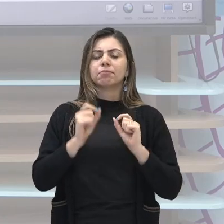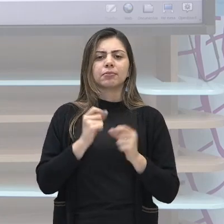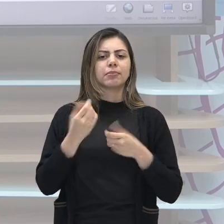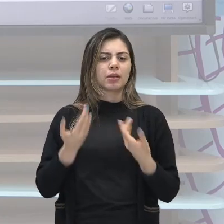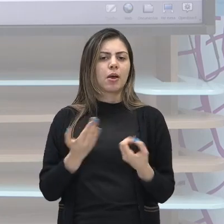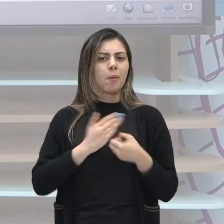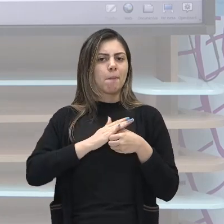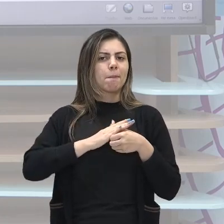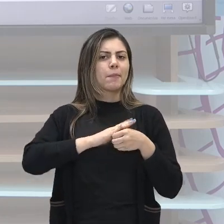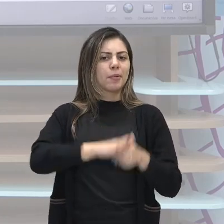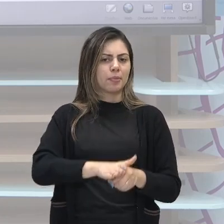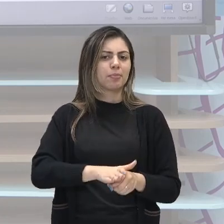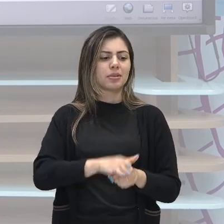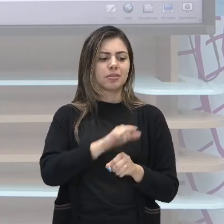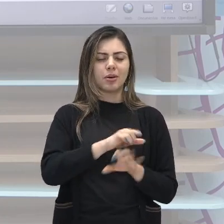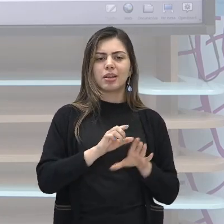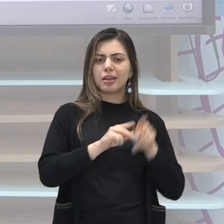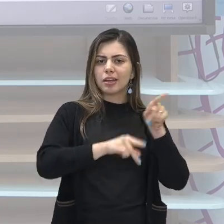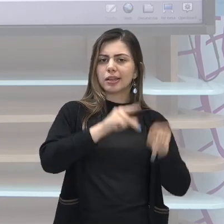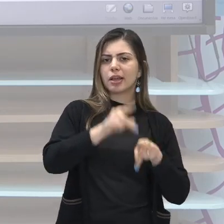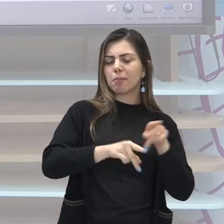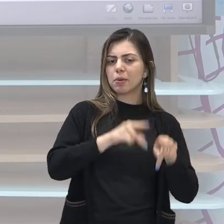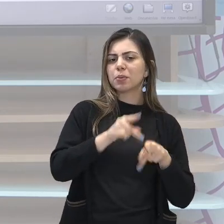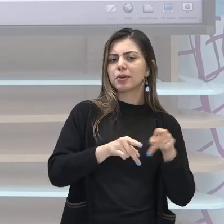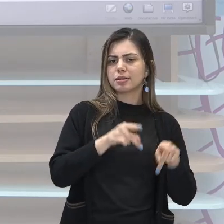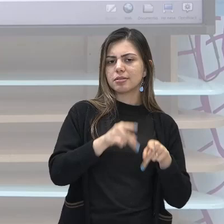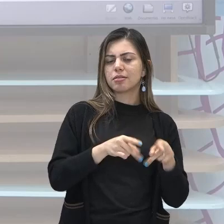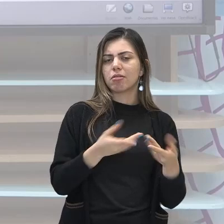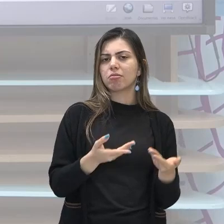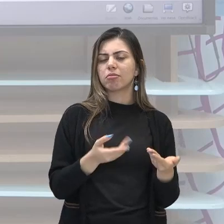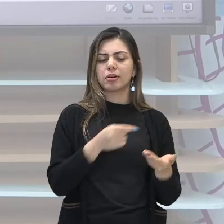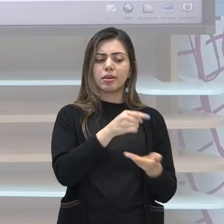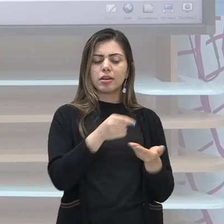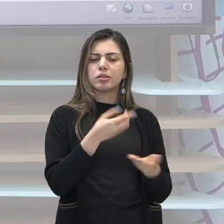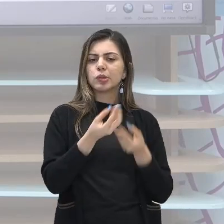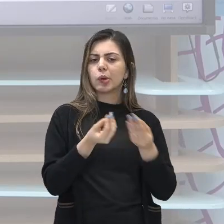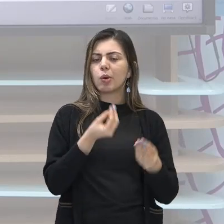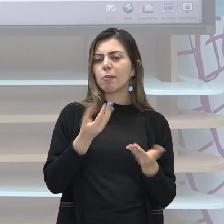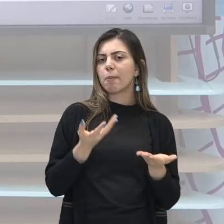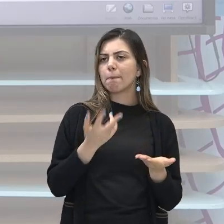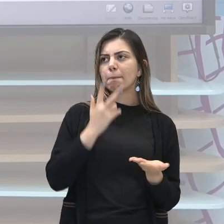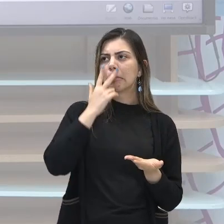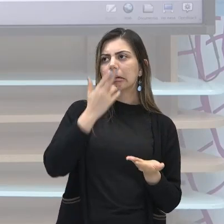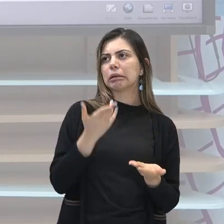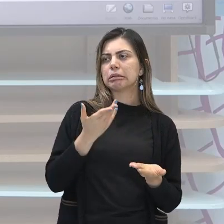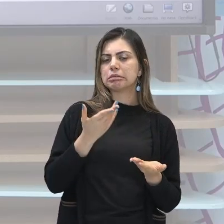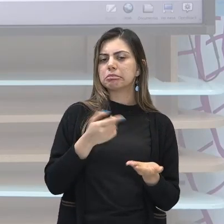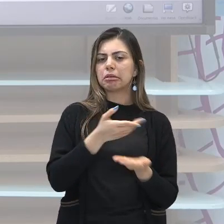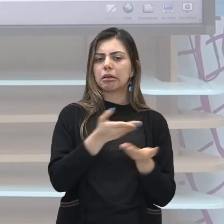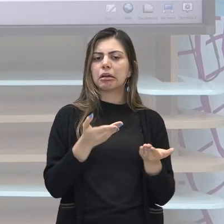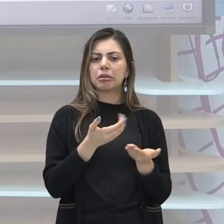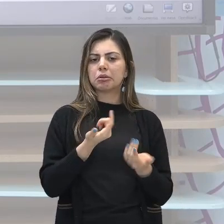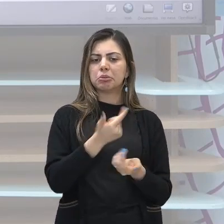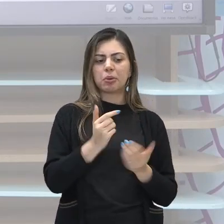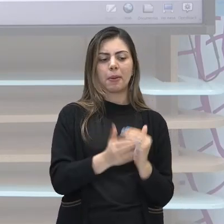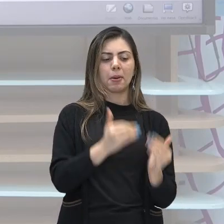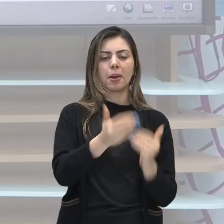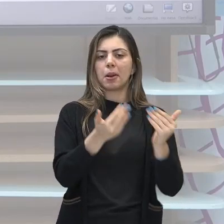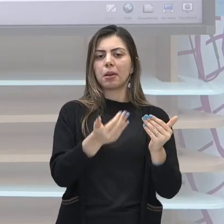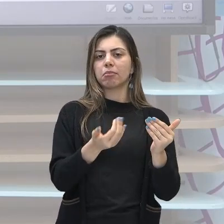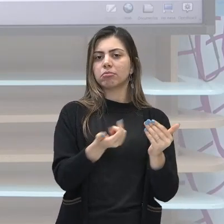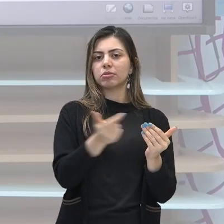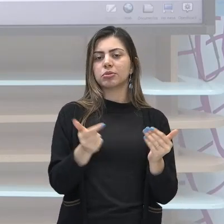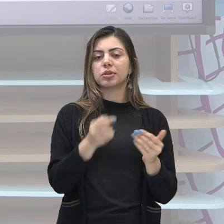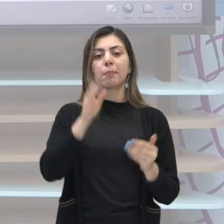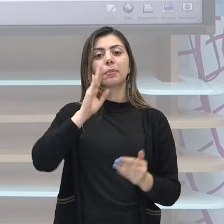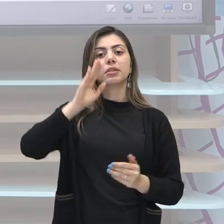principalmente daqueles povos, né, que, de um certo modo, não tinham, né, desenvolvido